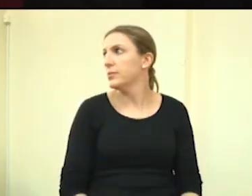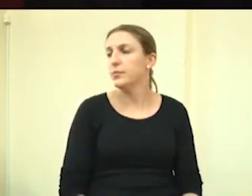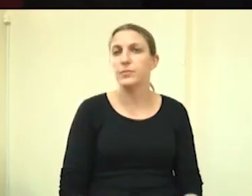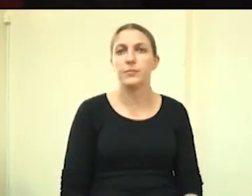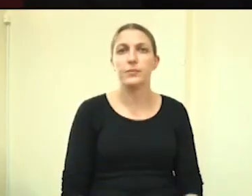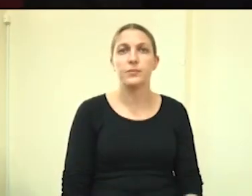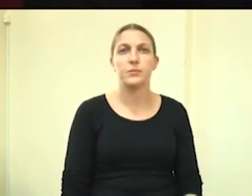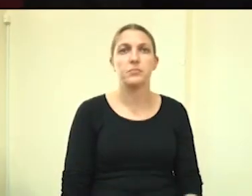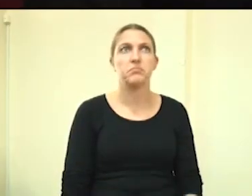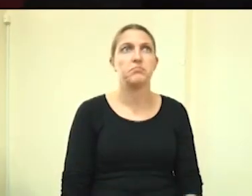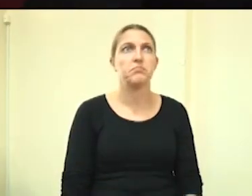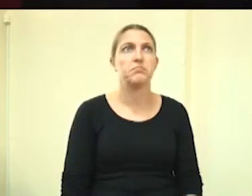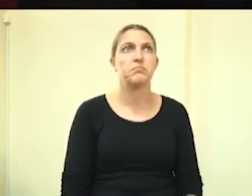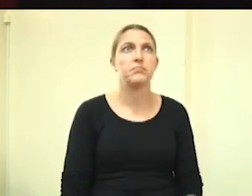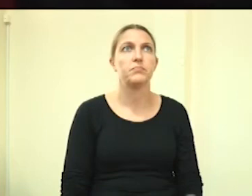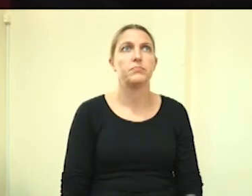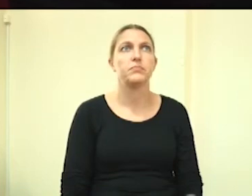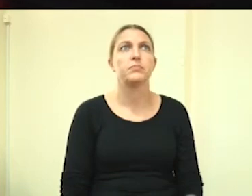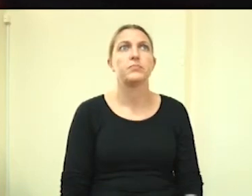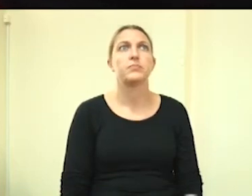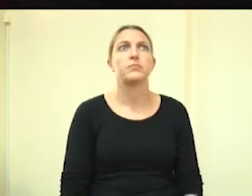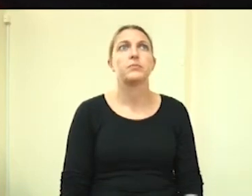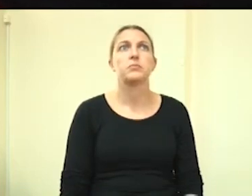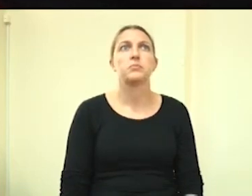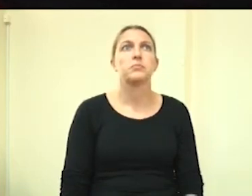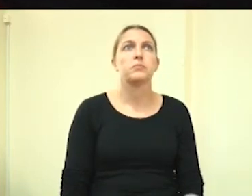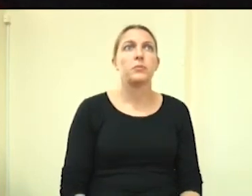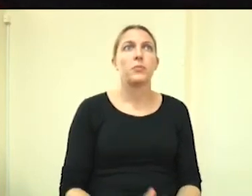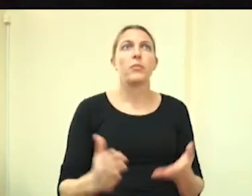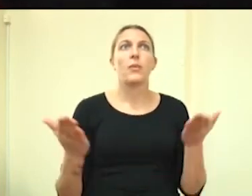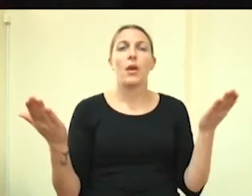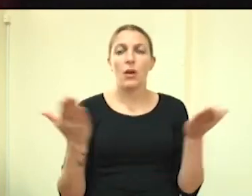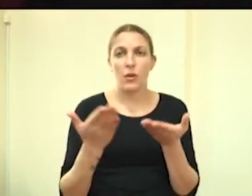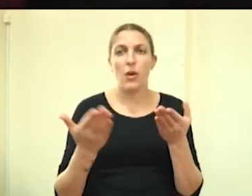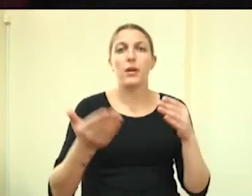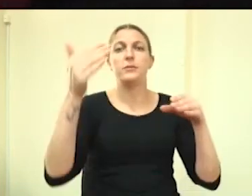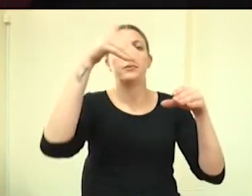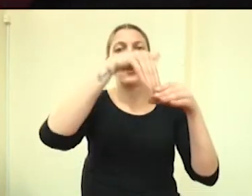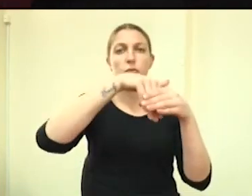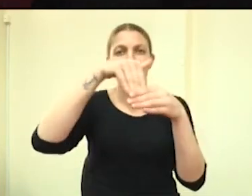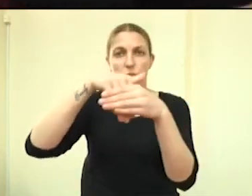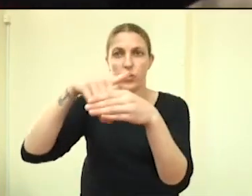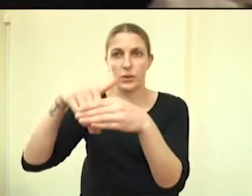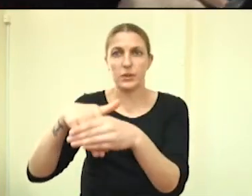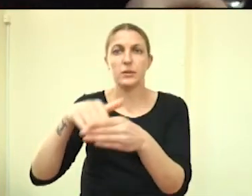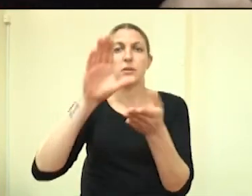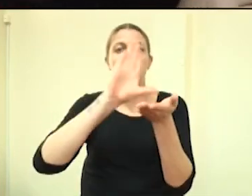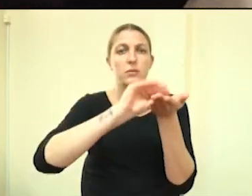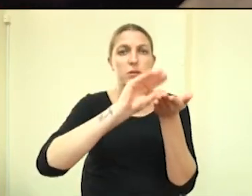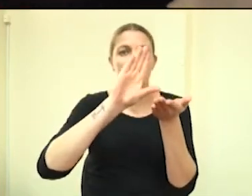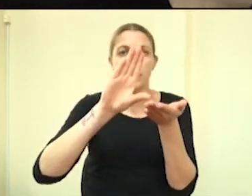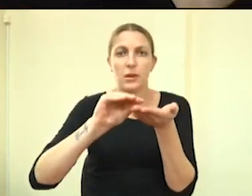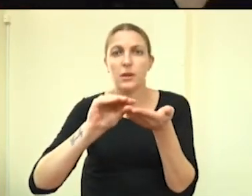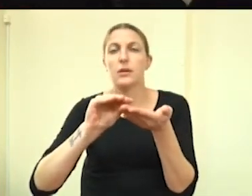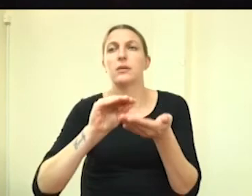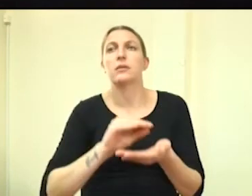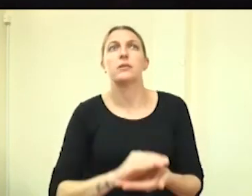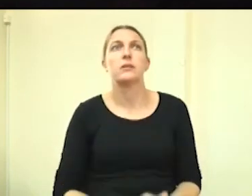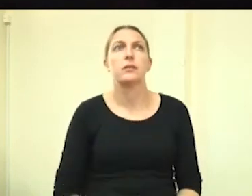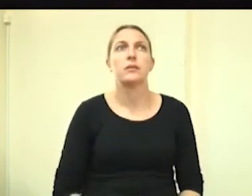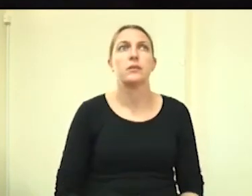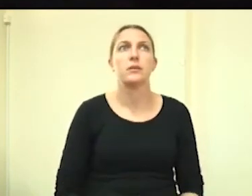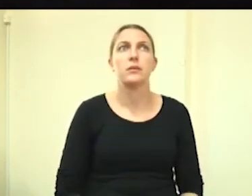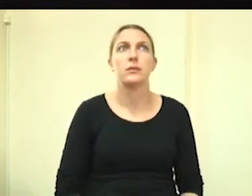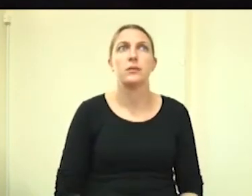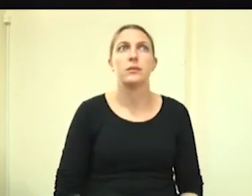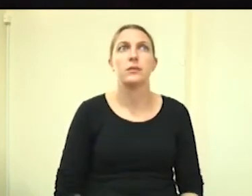Sem nenhuma inscrição, vamos passar então à votação da ata da 24ª sessão plenária ordinária de 6 de